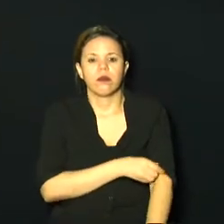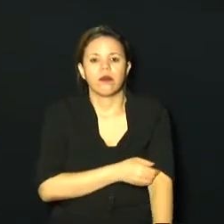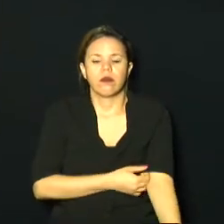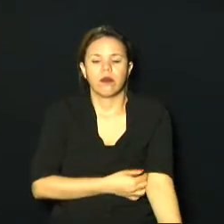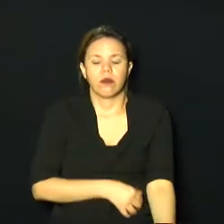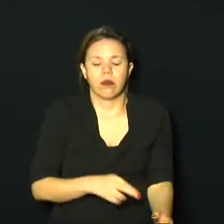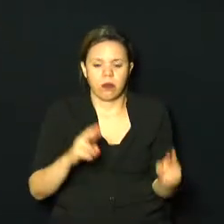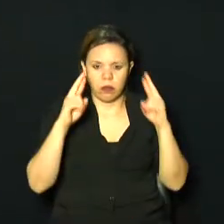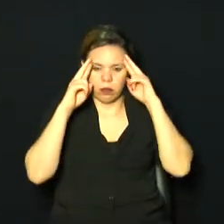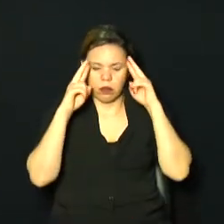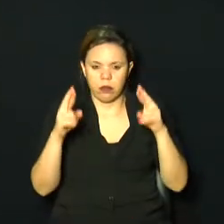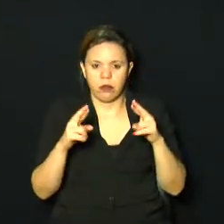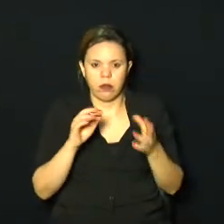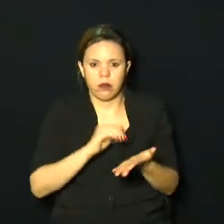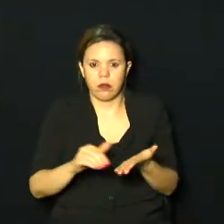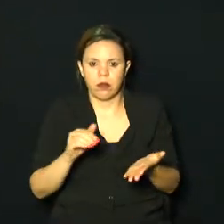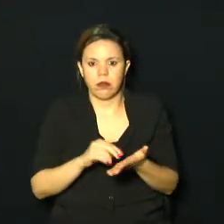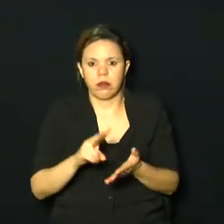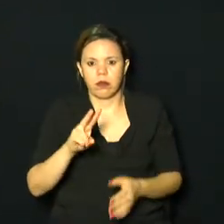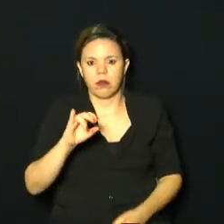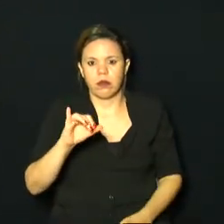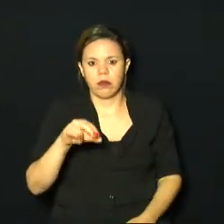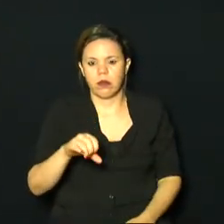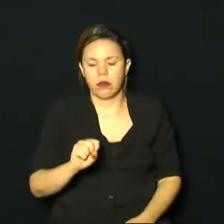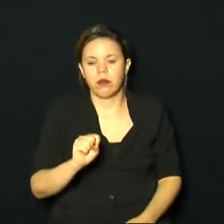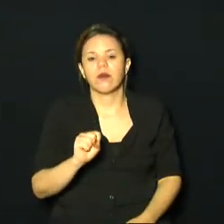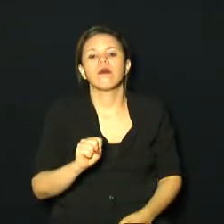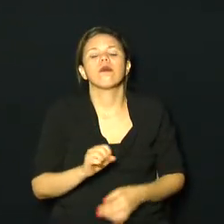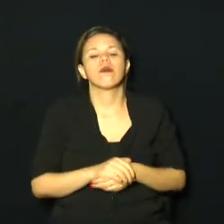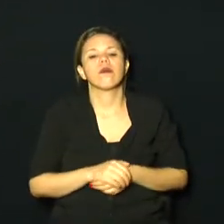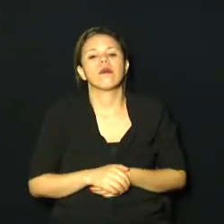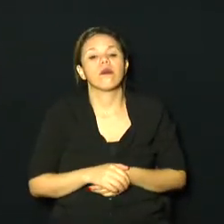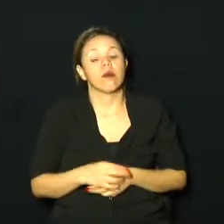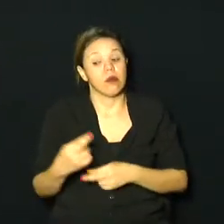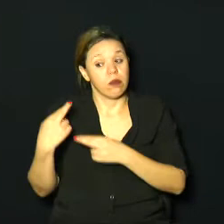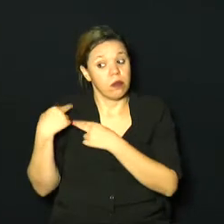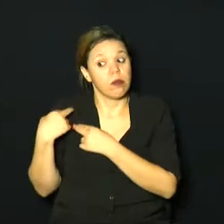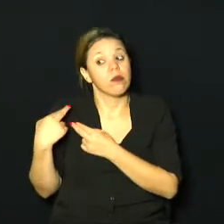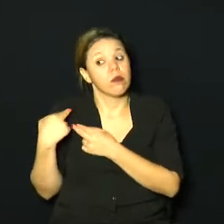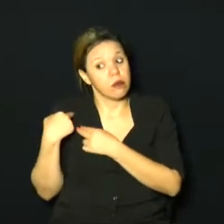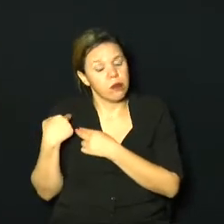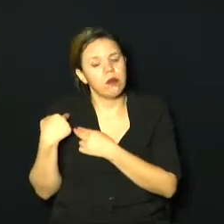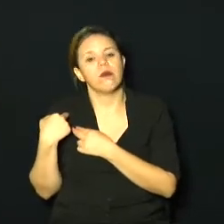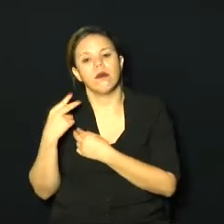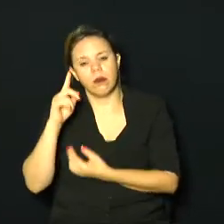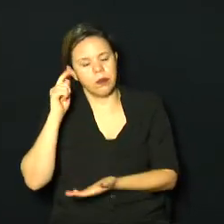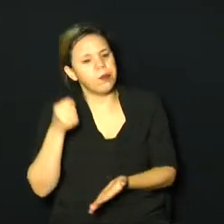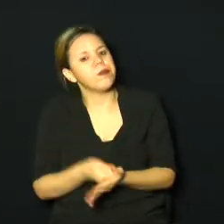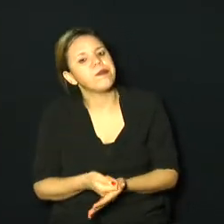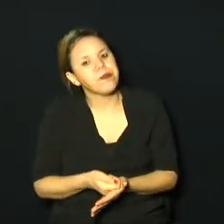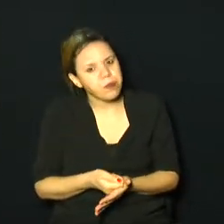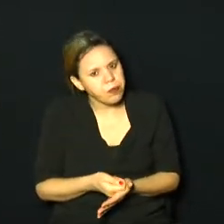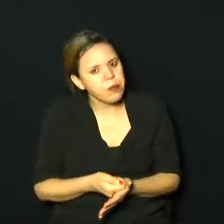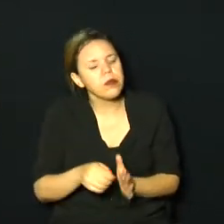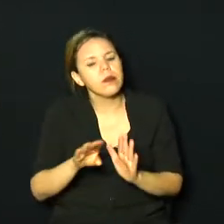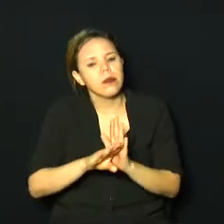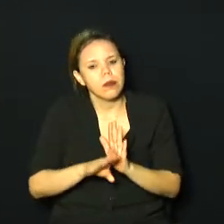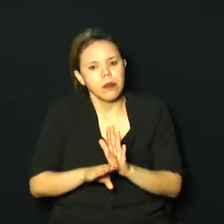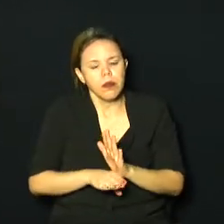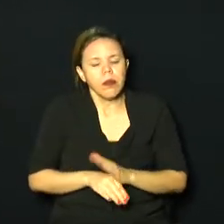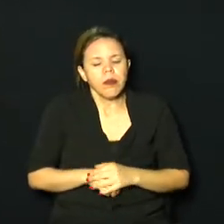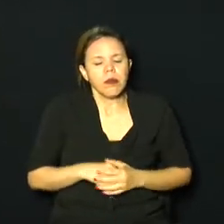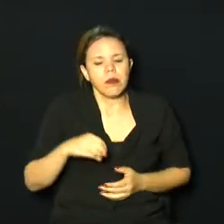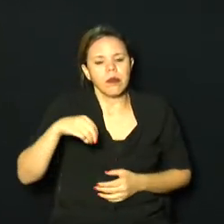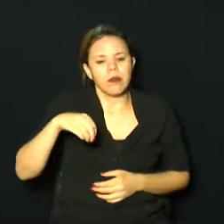devido respeito, para que o secretário Vinícius Riveretti entenda a responsabilidade de garantir um programa. Doutor